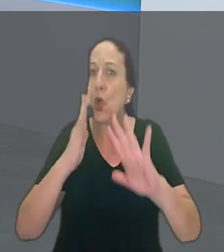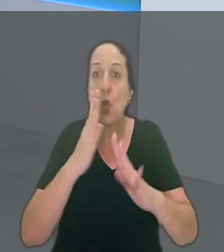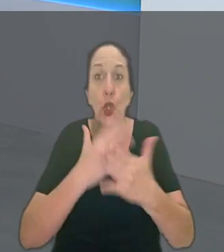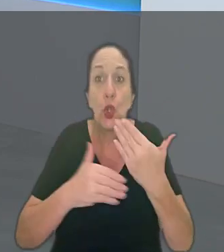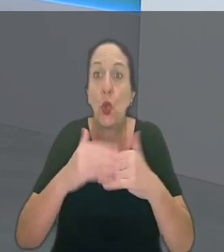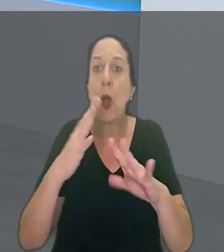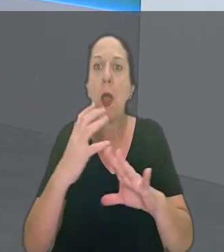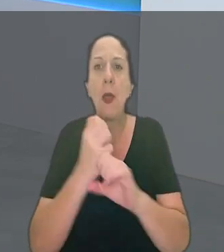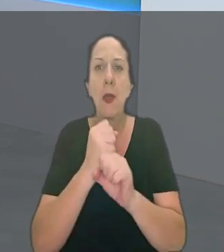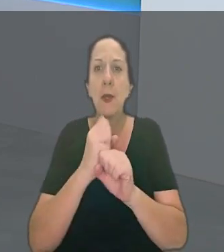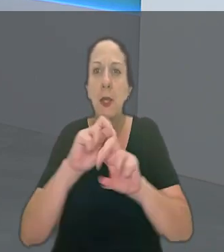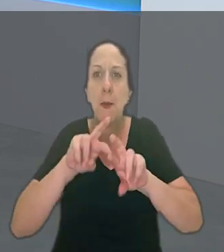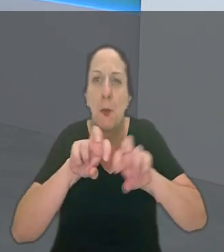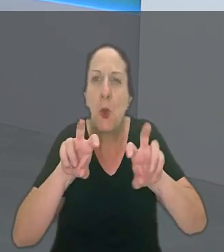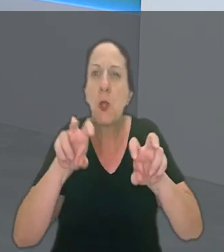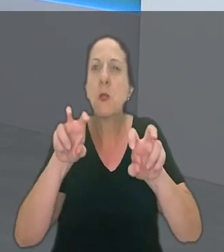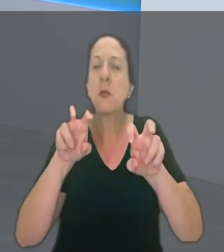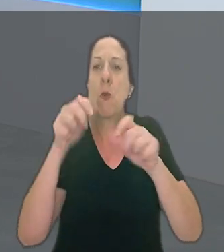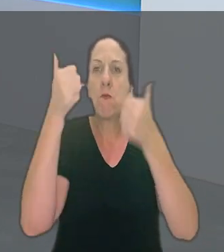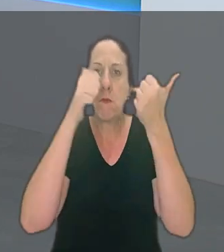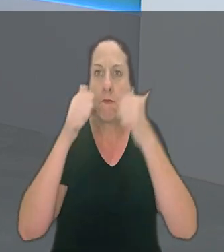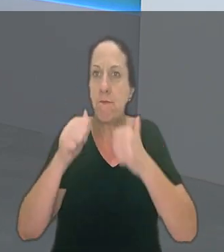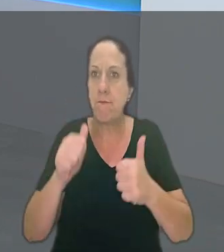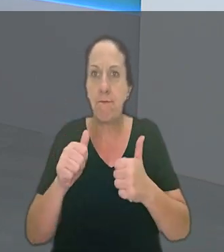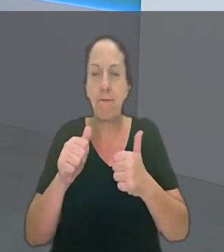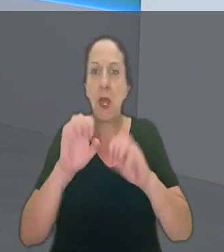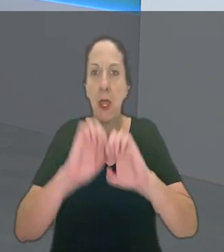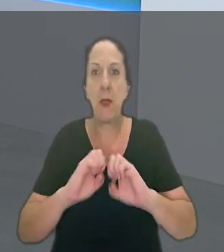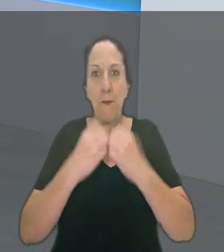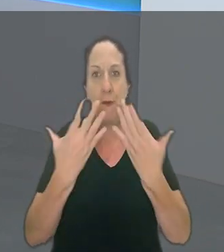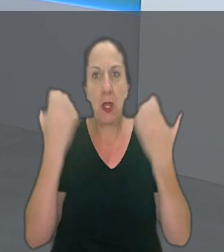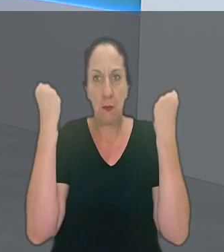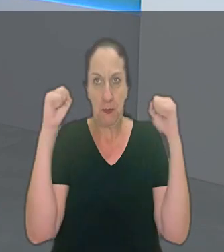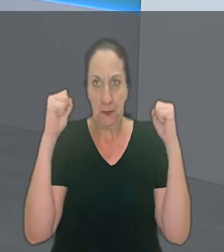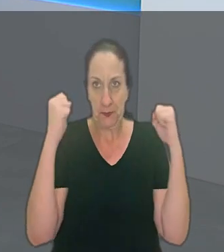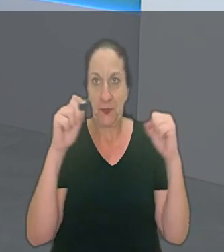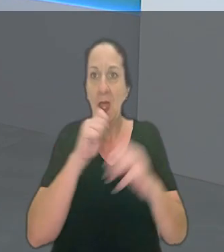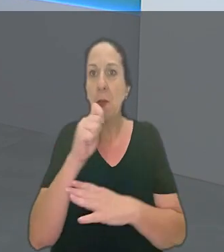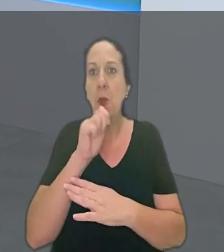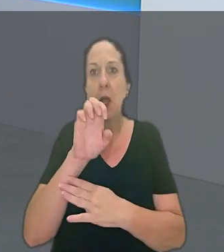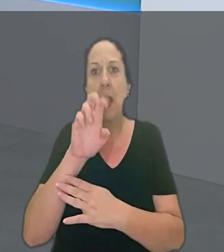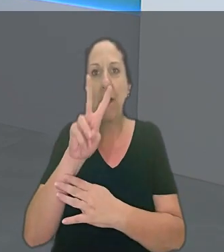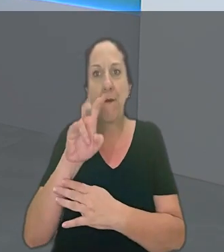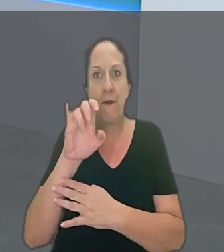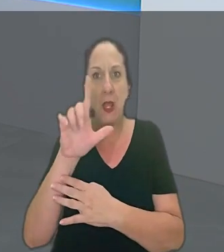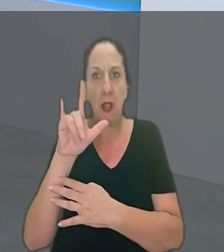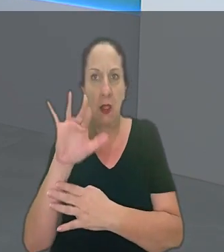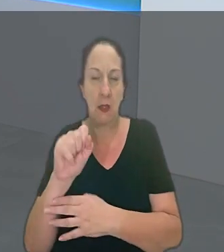toda a receita proveniente da exploração das imagens do evento esportivo. A repórter Evne